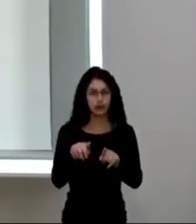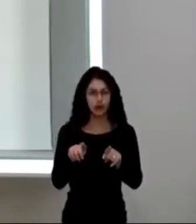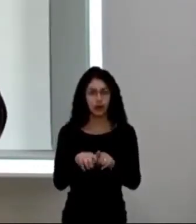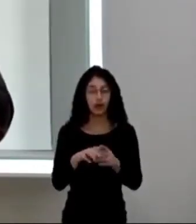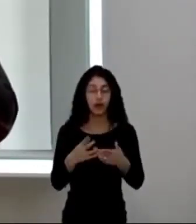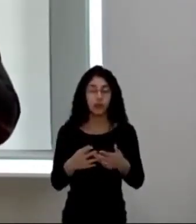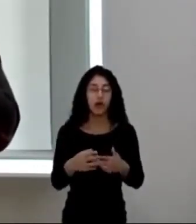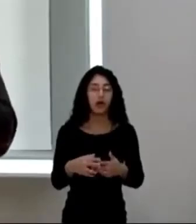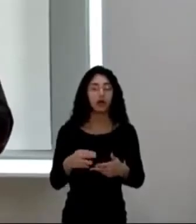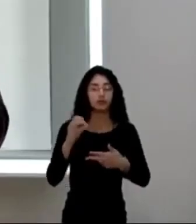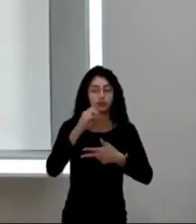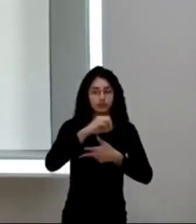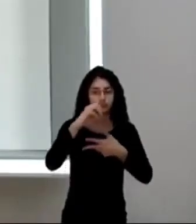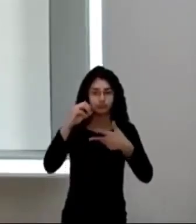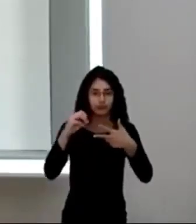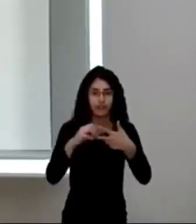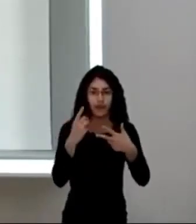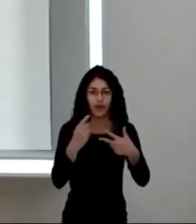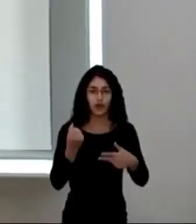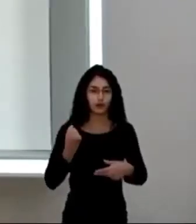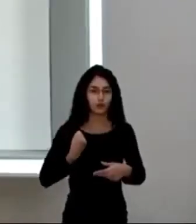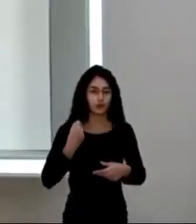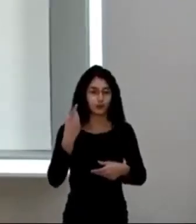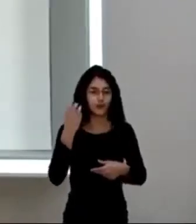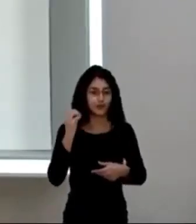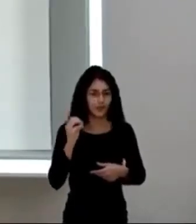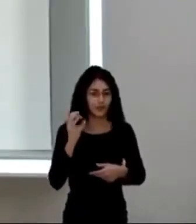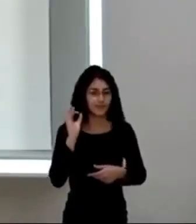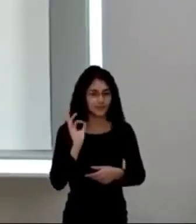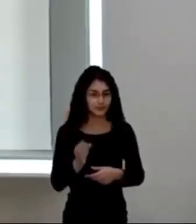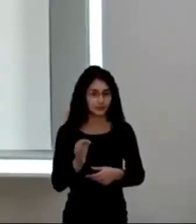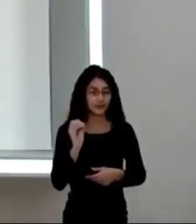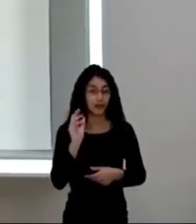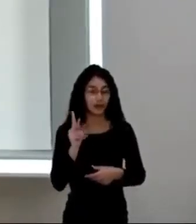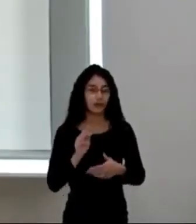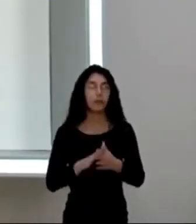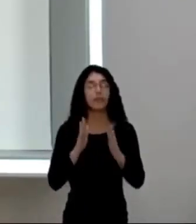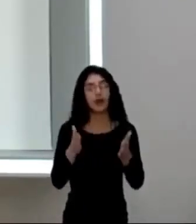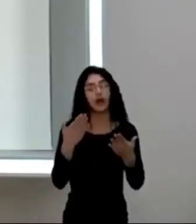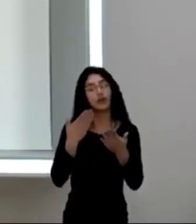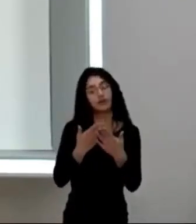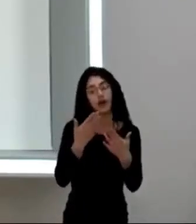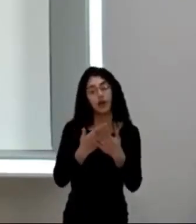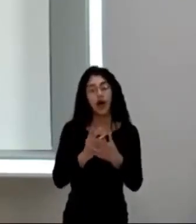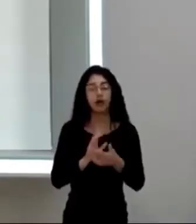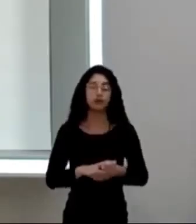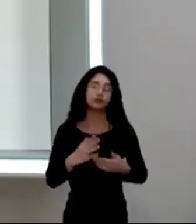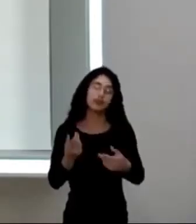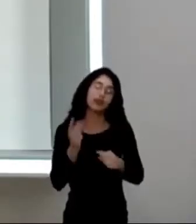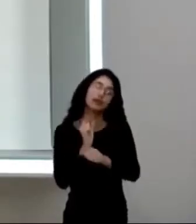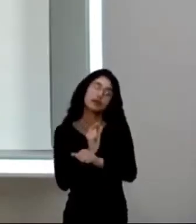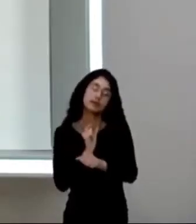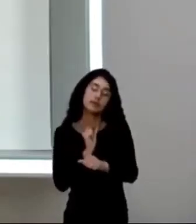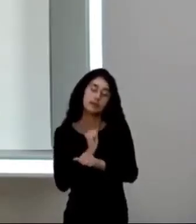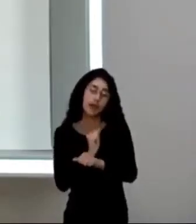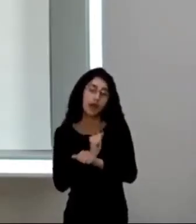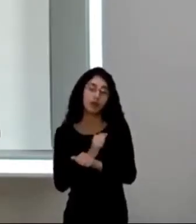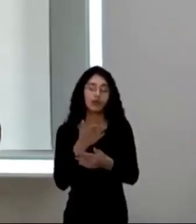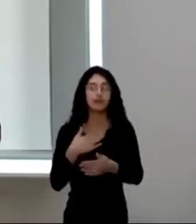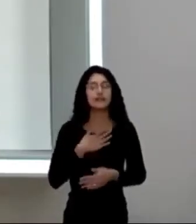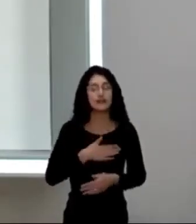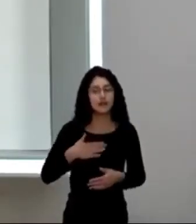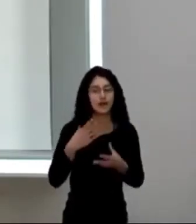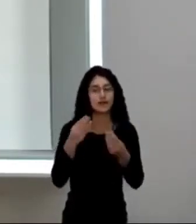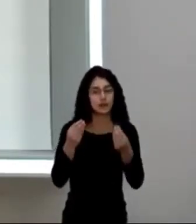aí tirar aquela nota 10 no Enem, tá bom? Agora vamos ficar com a aula e espero que vocês gostem muito